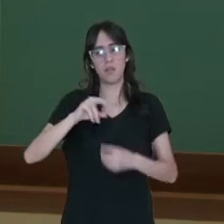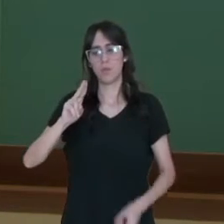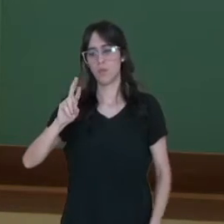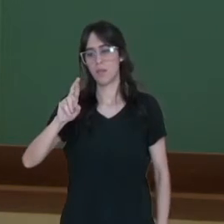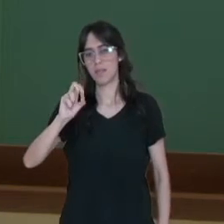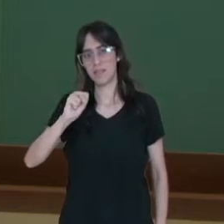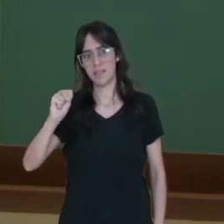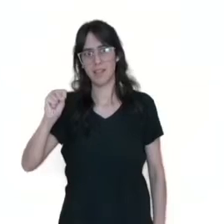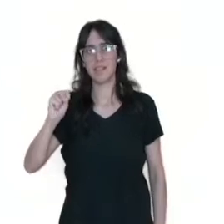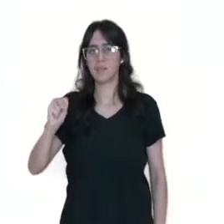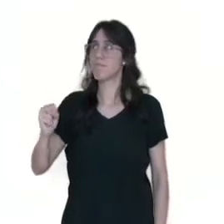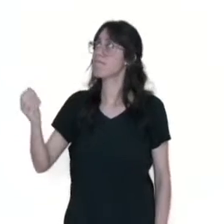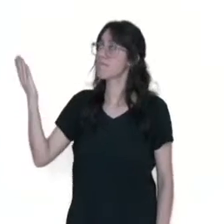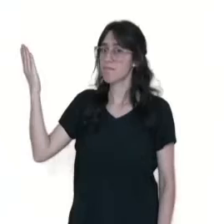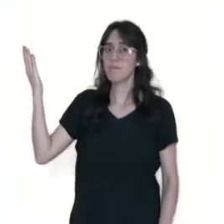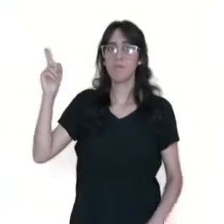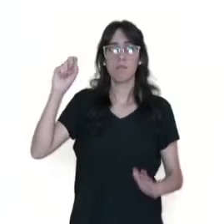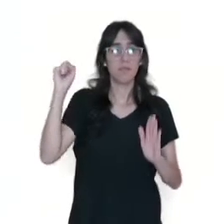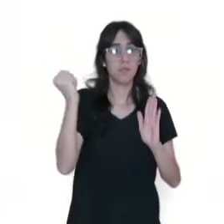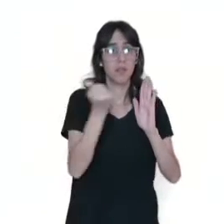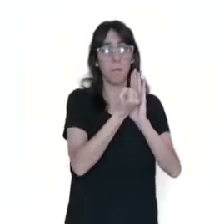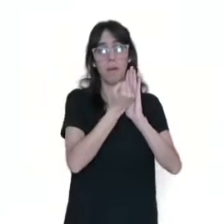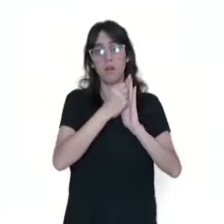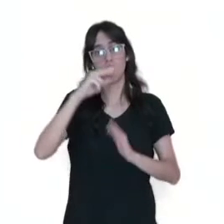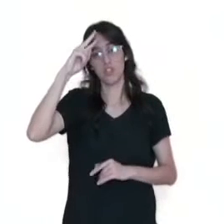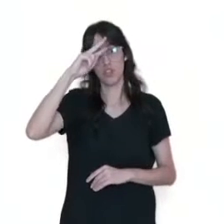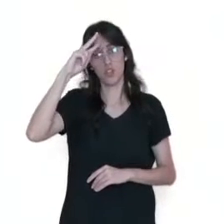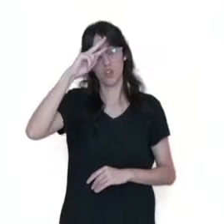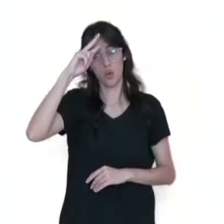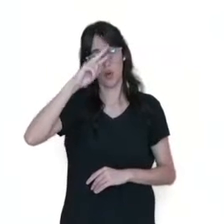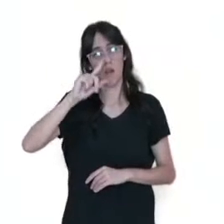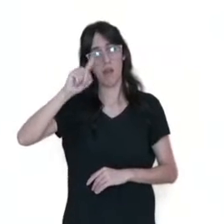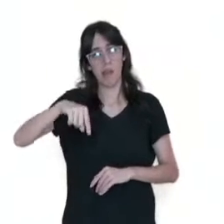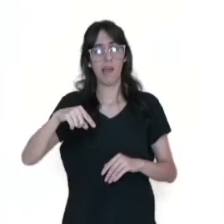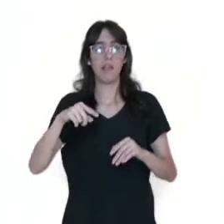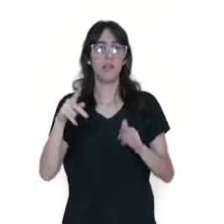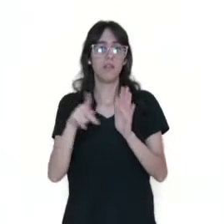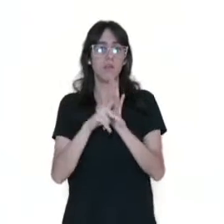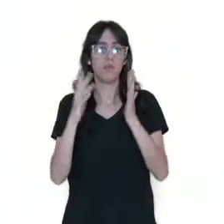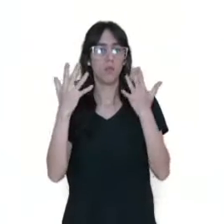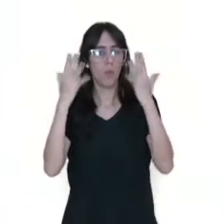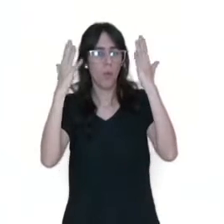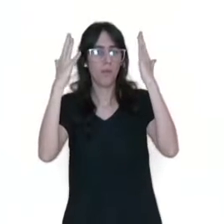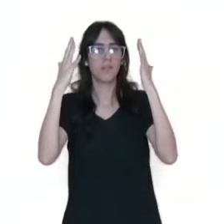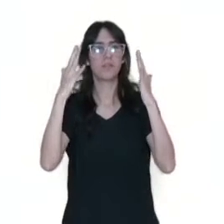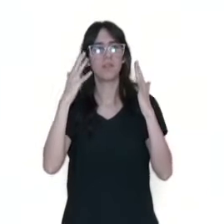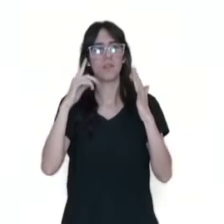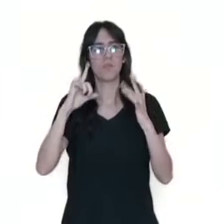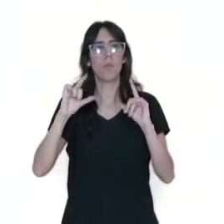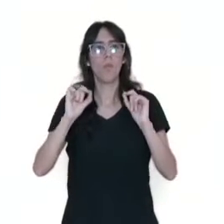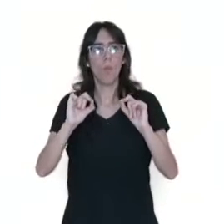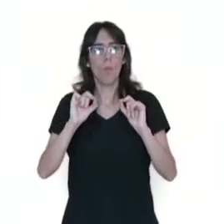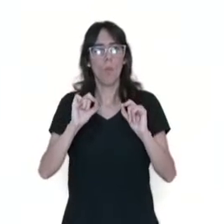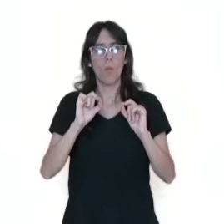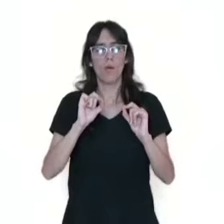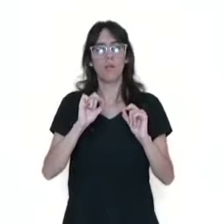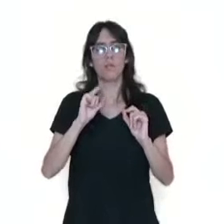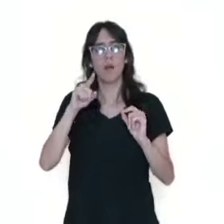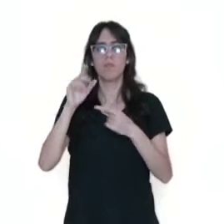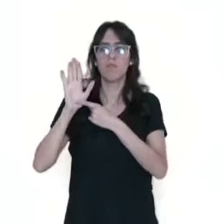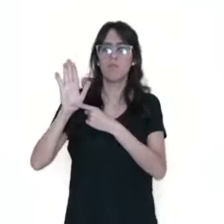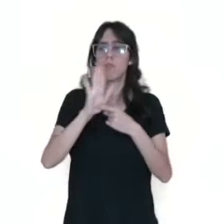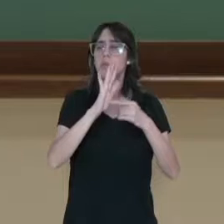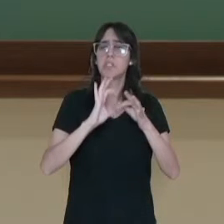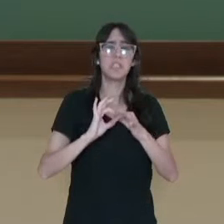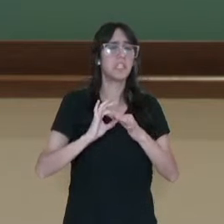esse selo, por exemplo, marca, esse que está na sua tela, marca aí as comemorações aí do Grande Outubro, mostrando essa liberdade da